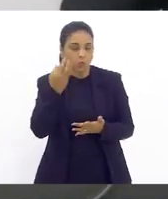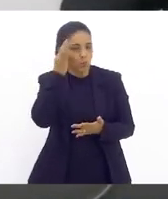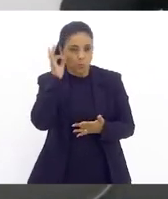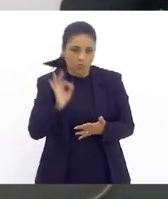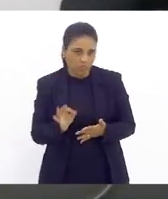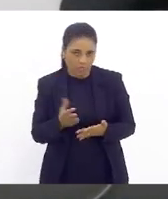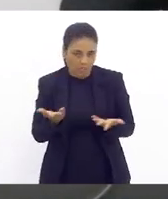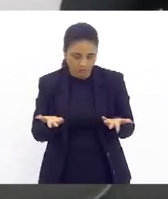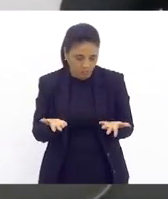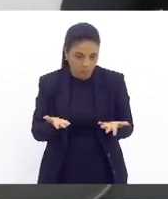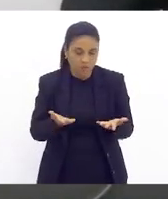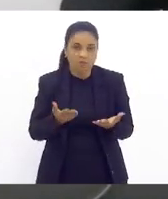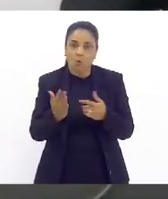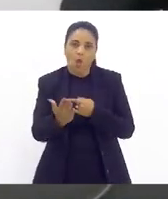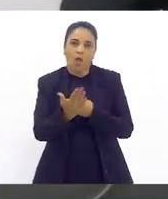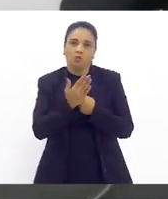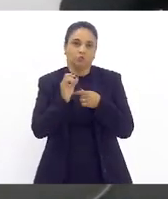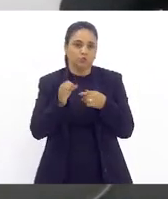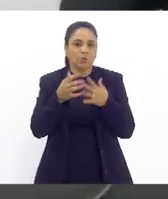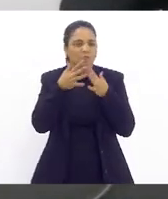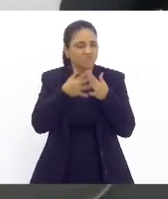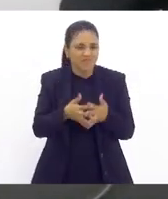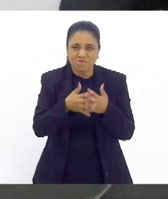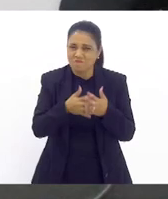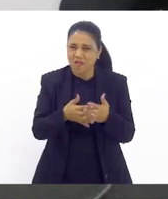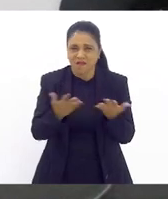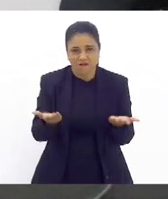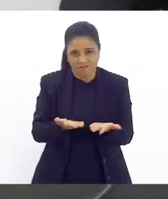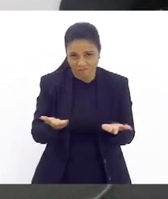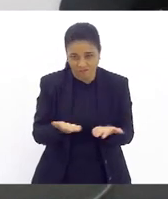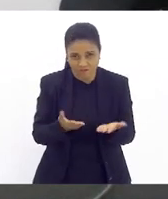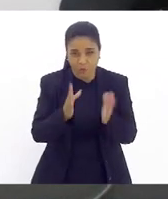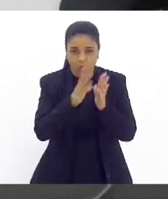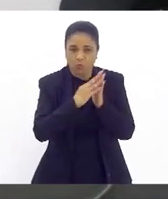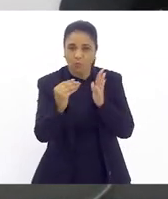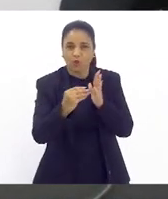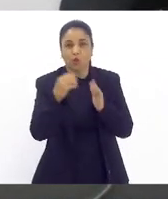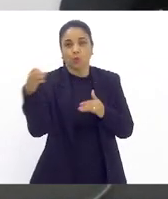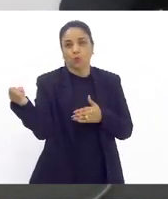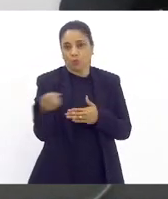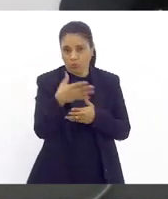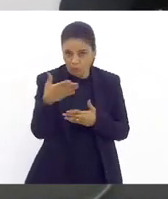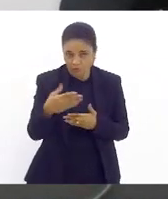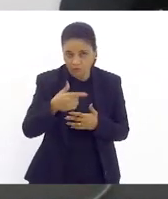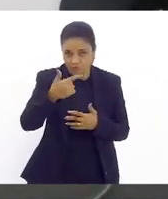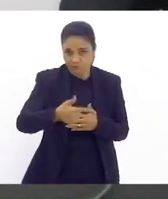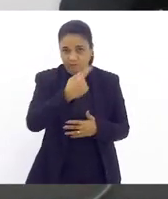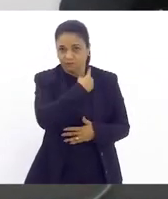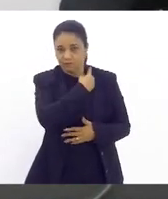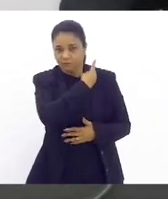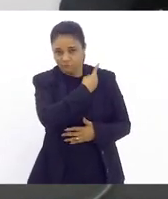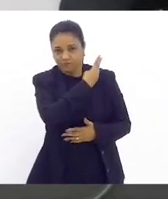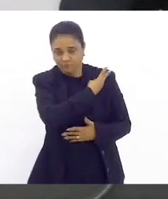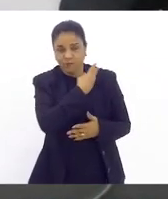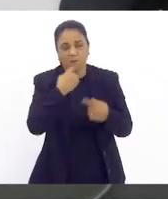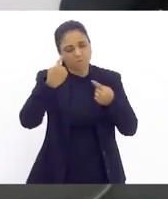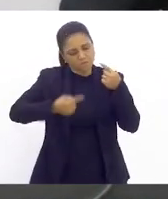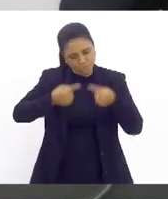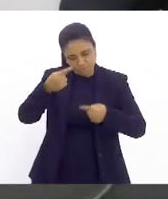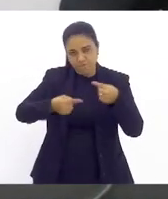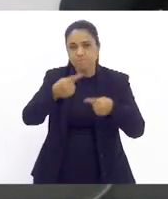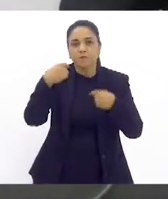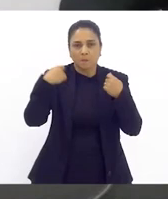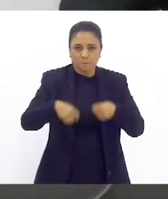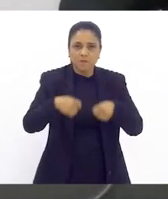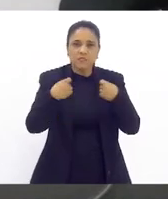ajuda muito muito pelo contrário nos atrapalha Então a gente tem também isso a debater isso também que é perspaça todo todos o nosso